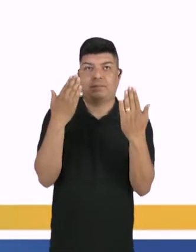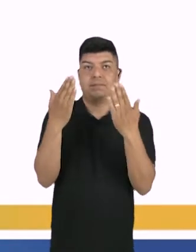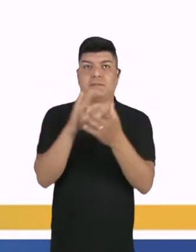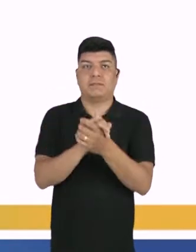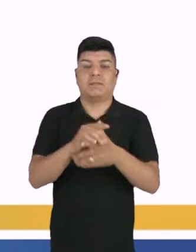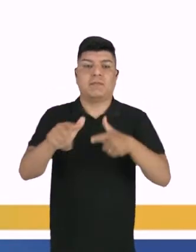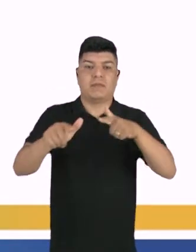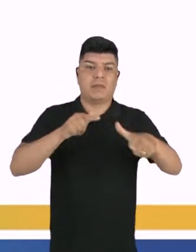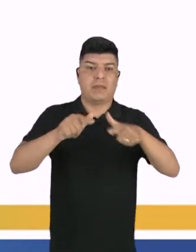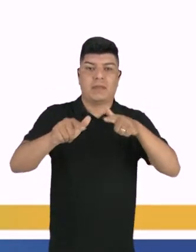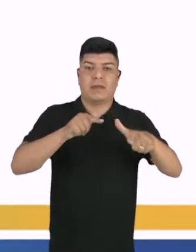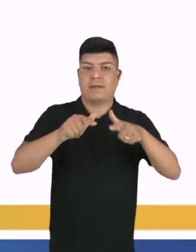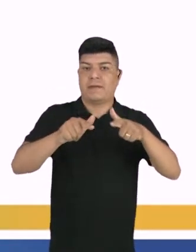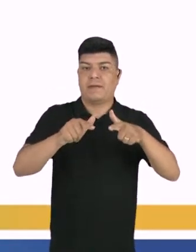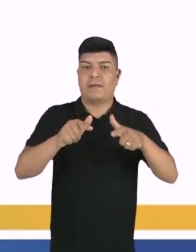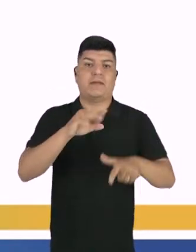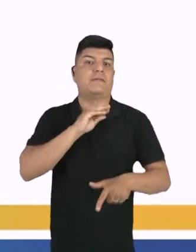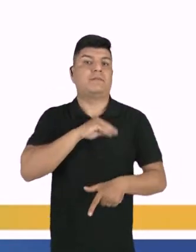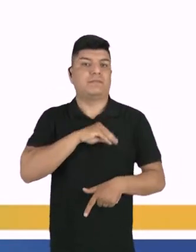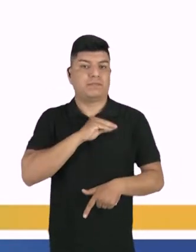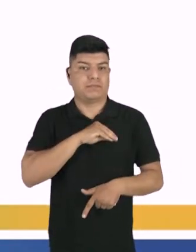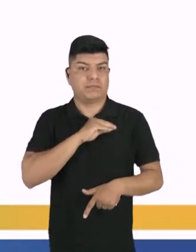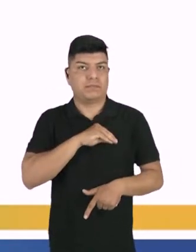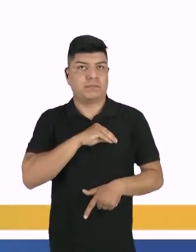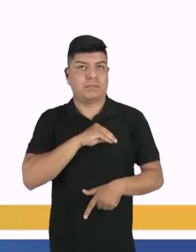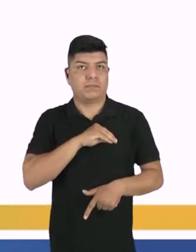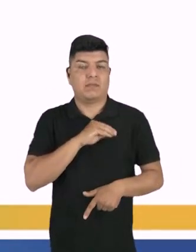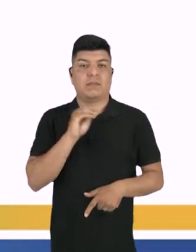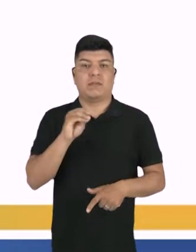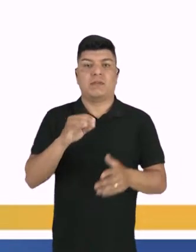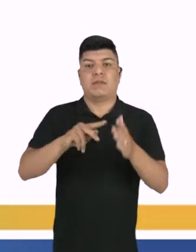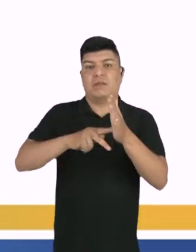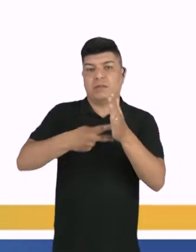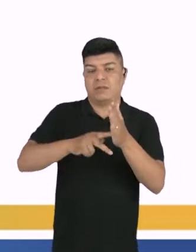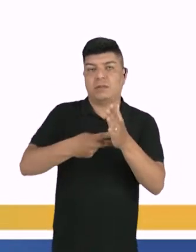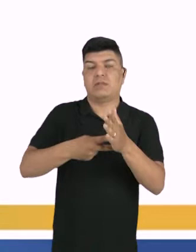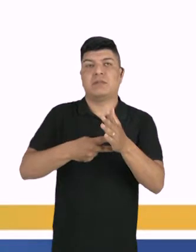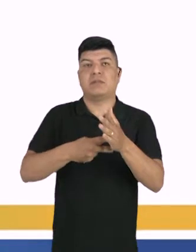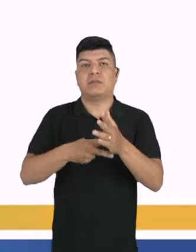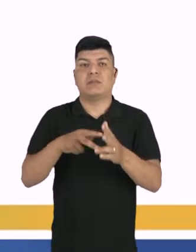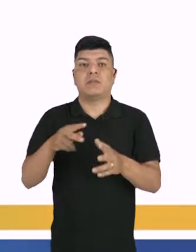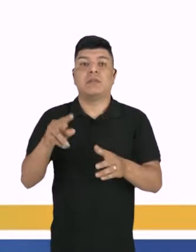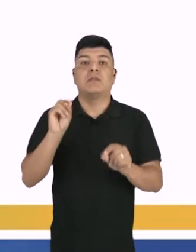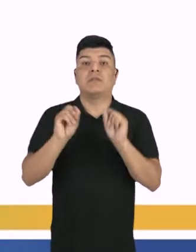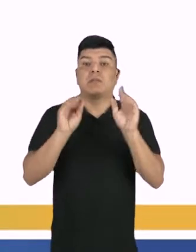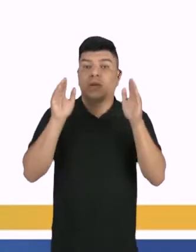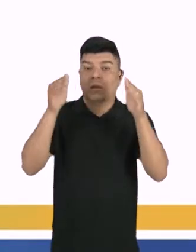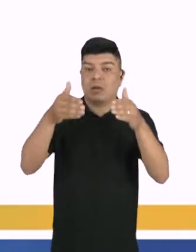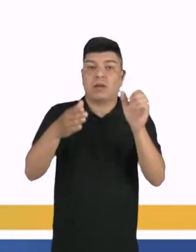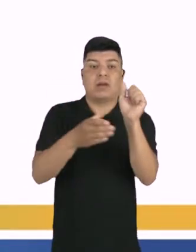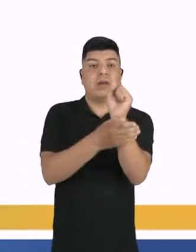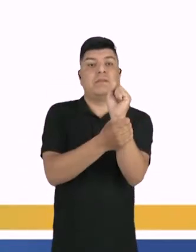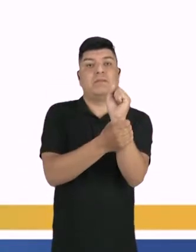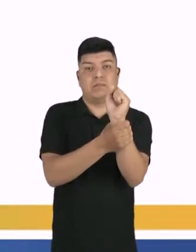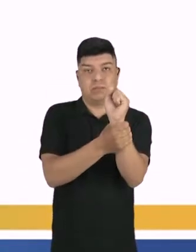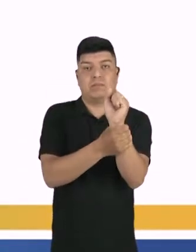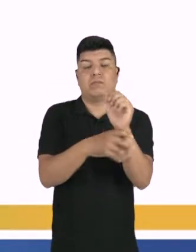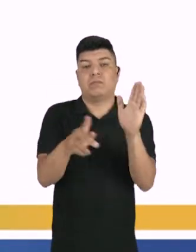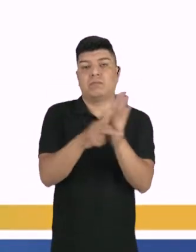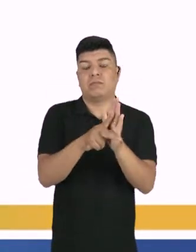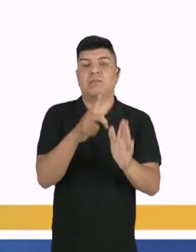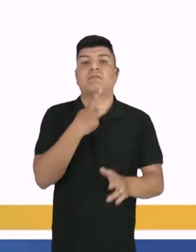de trabalhadores assalariados em sindicatos, visando a proteção dos